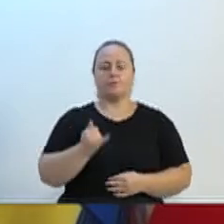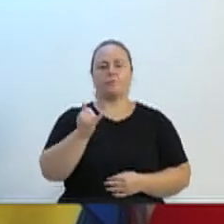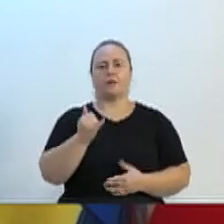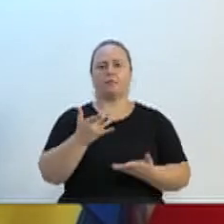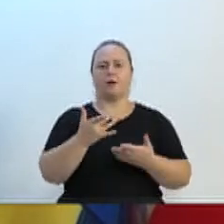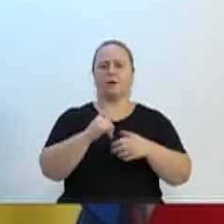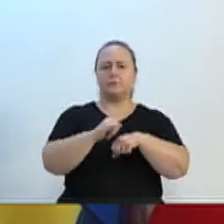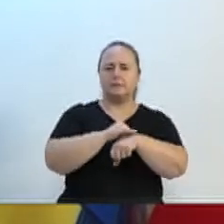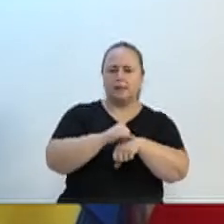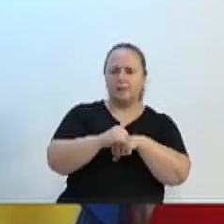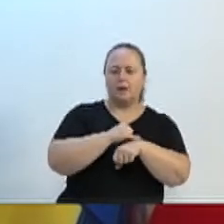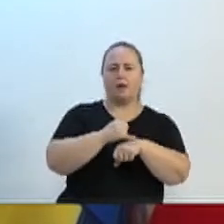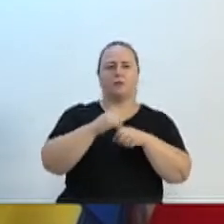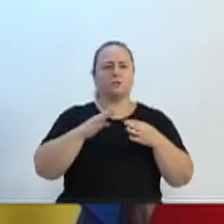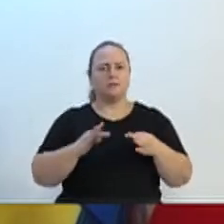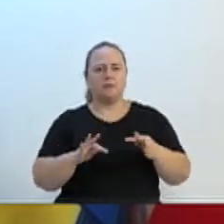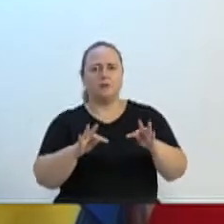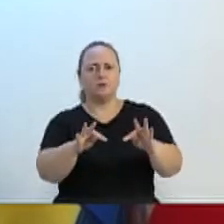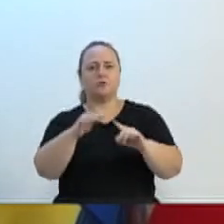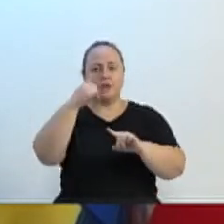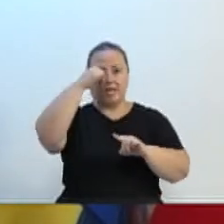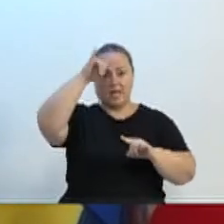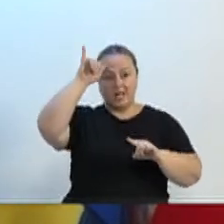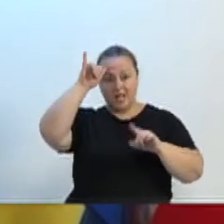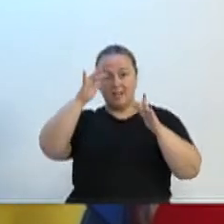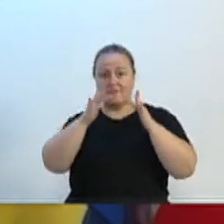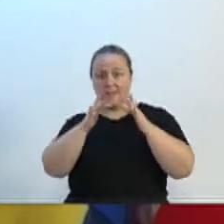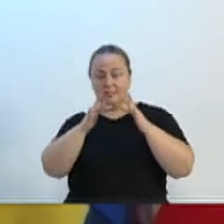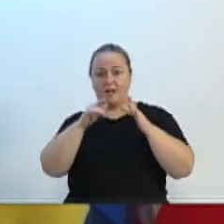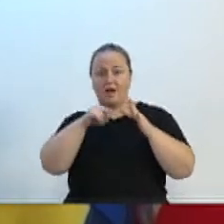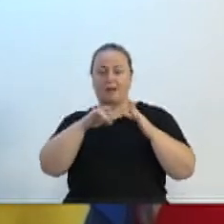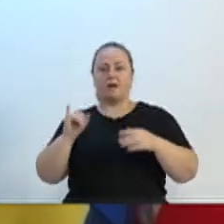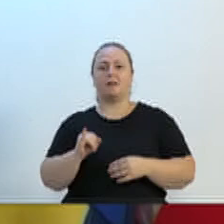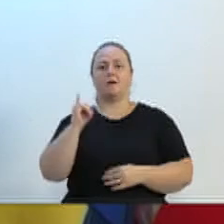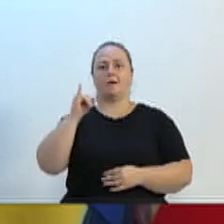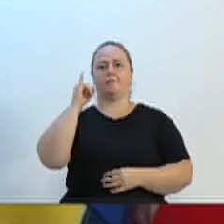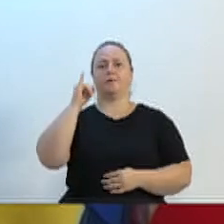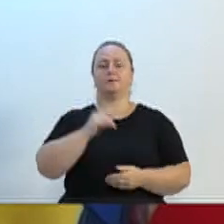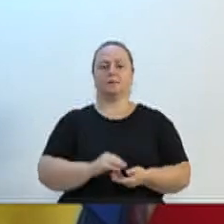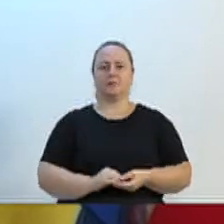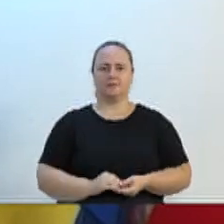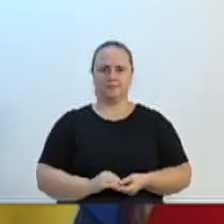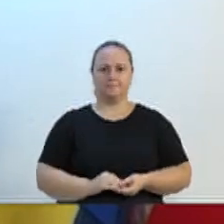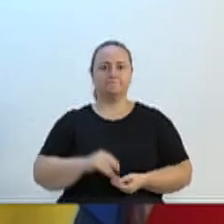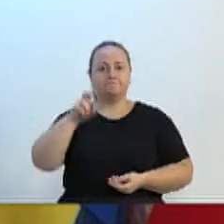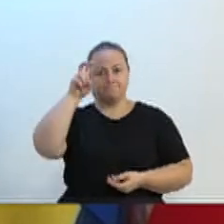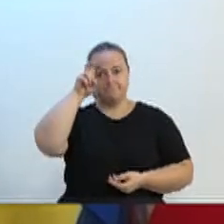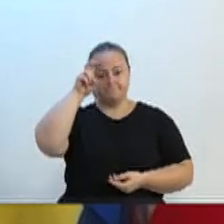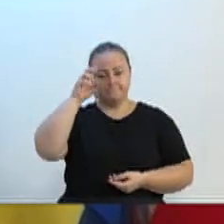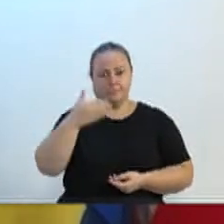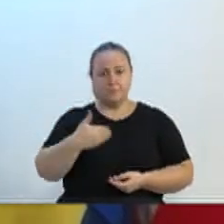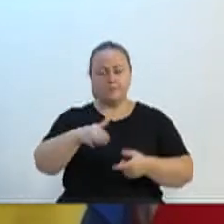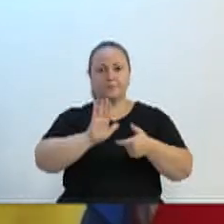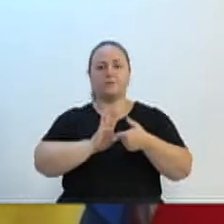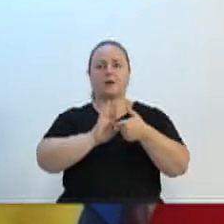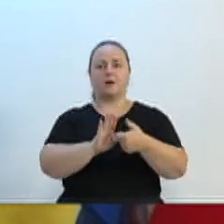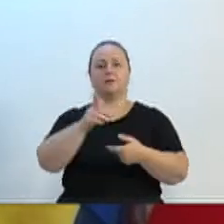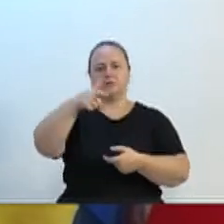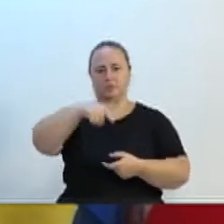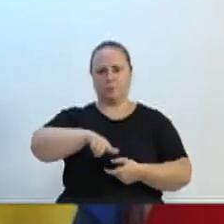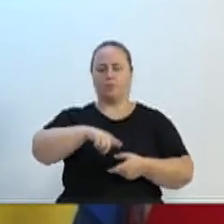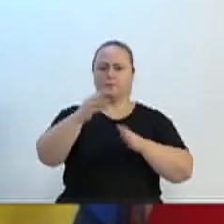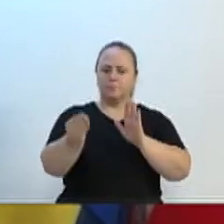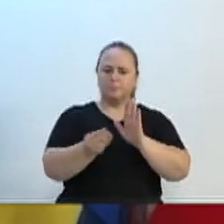ter segurança e evitar o contágio é muito importante nesse momento que a gente tem essa atenção. Eu quero na quinta-feira expor mais esse assunto, mas quero fazer essa